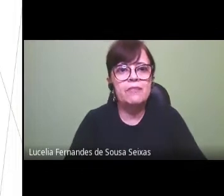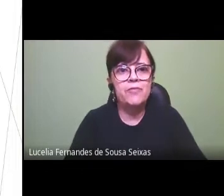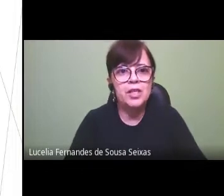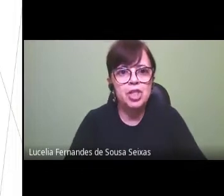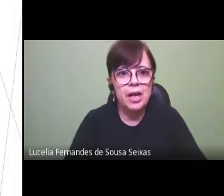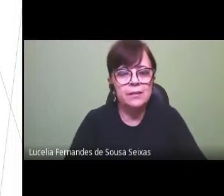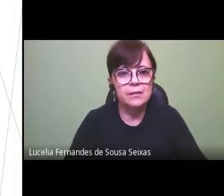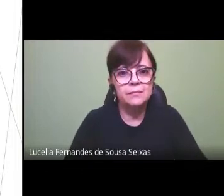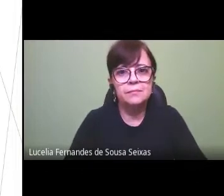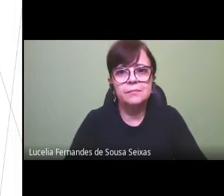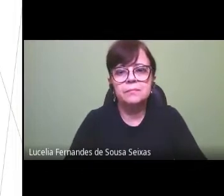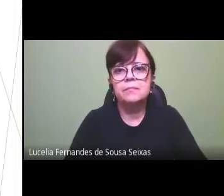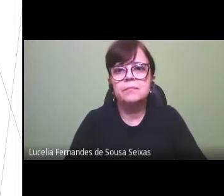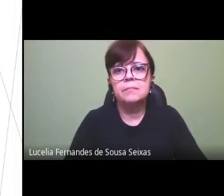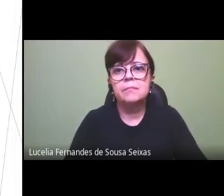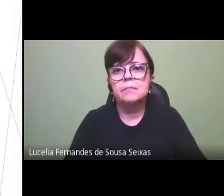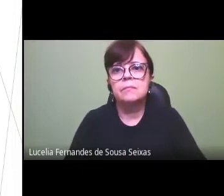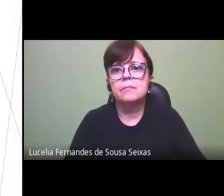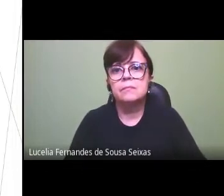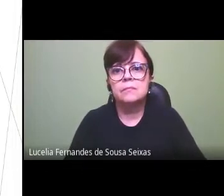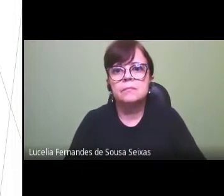Quando a mão está fechada,